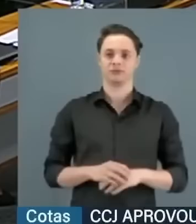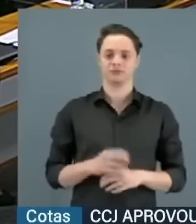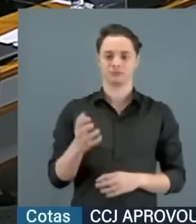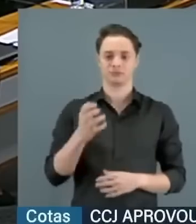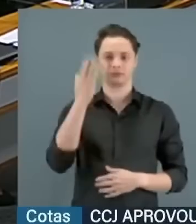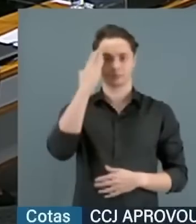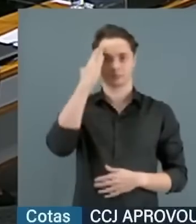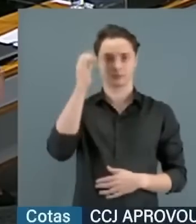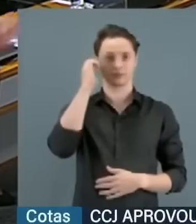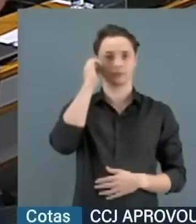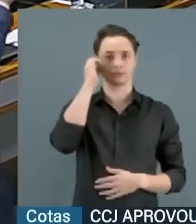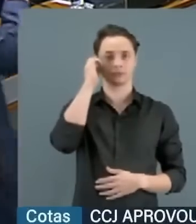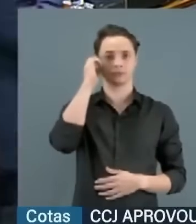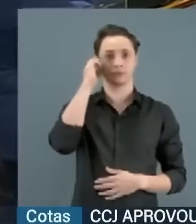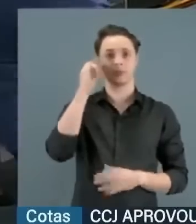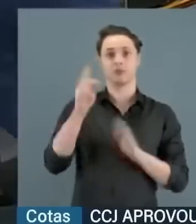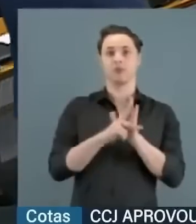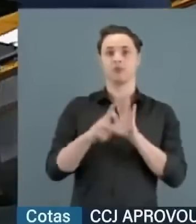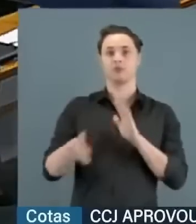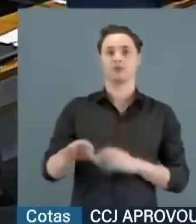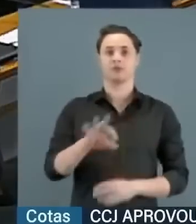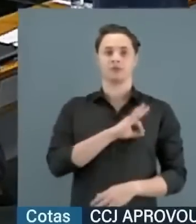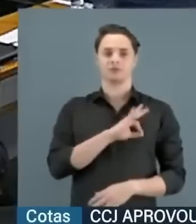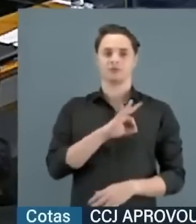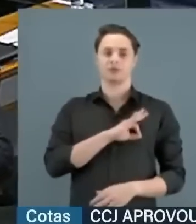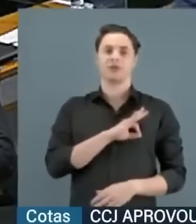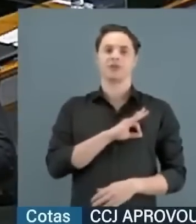aos companheiros e companheiras da Polícia Legislativa.